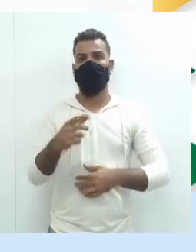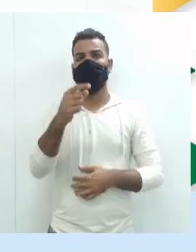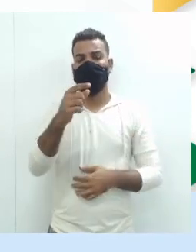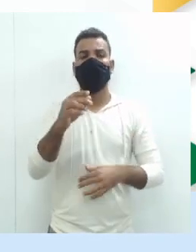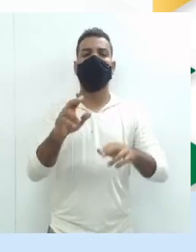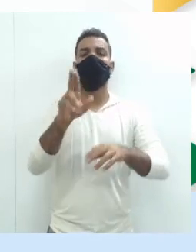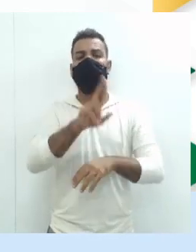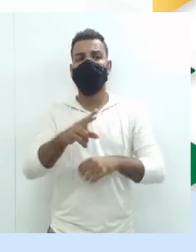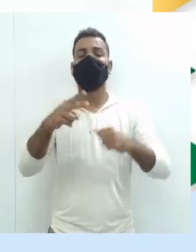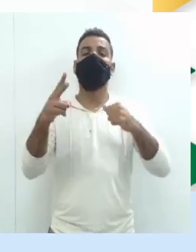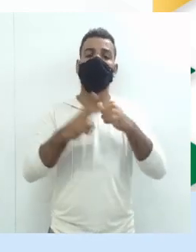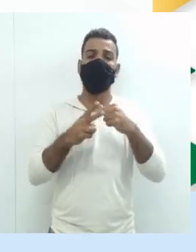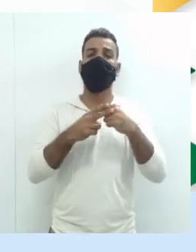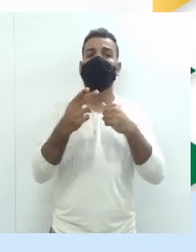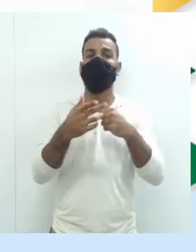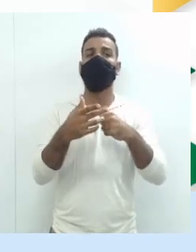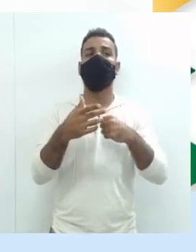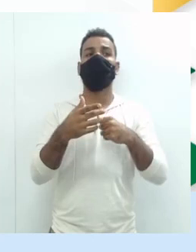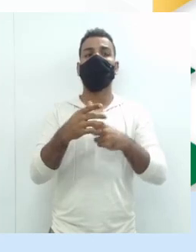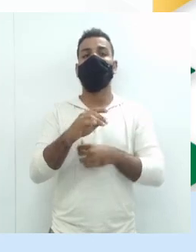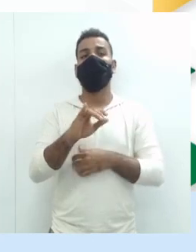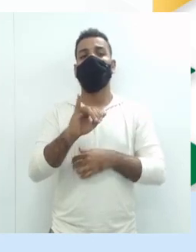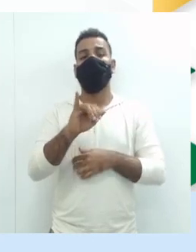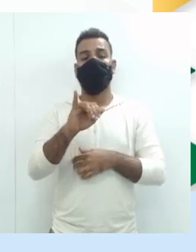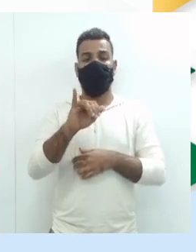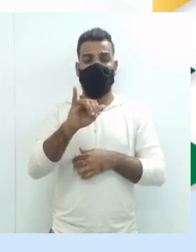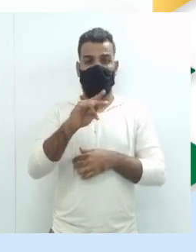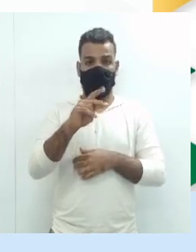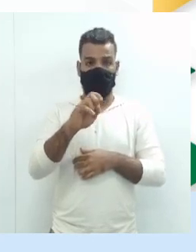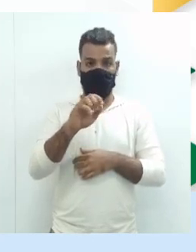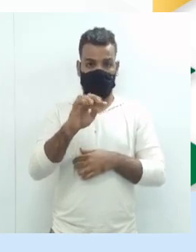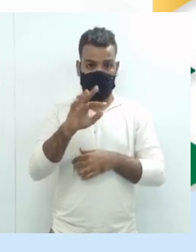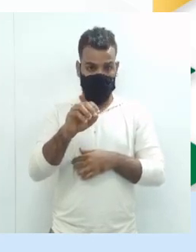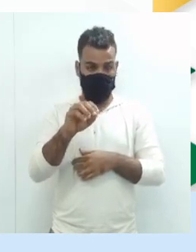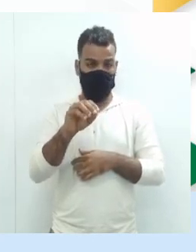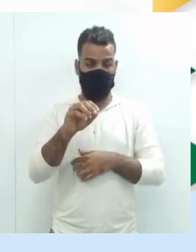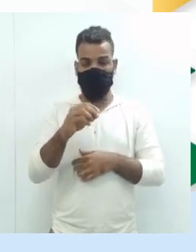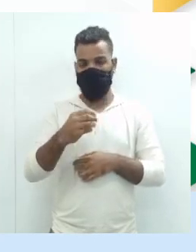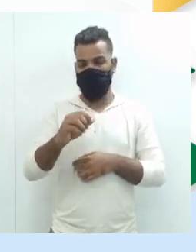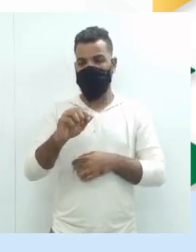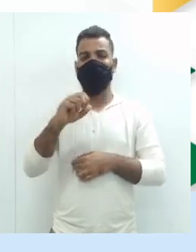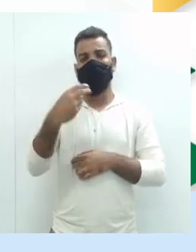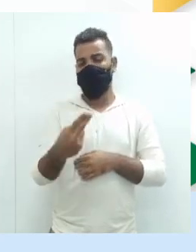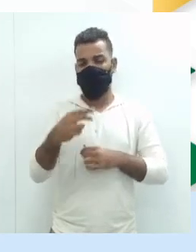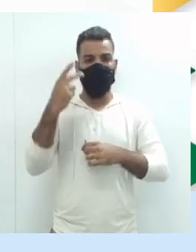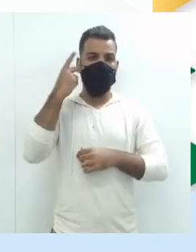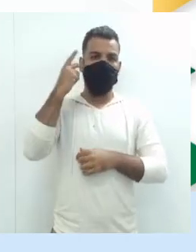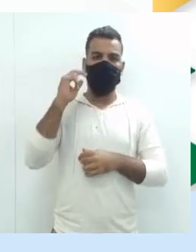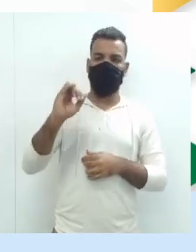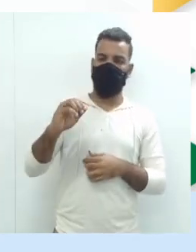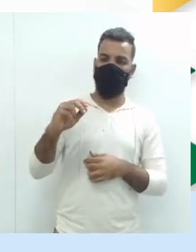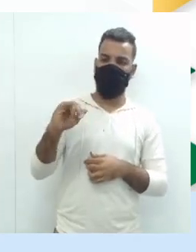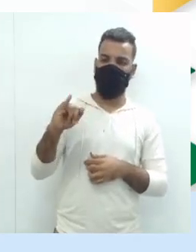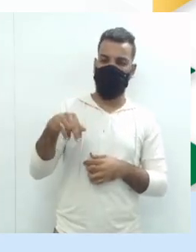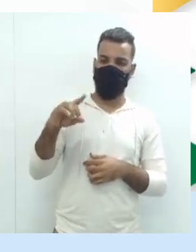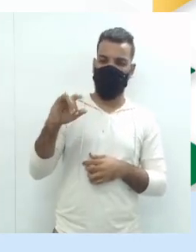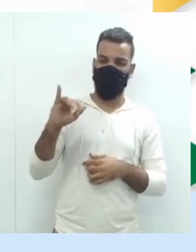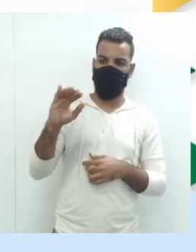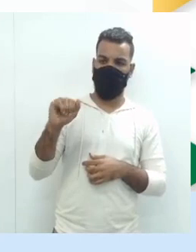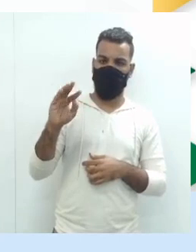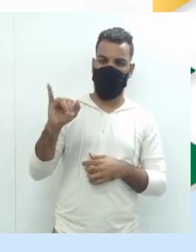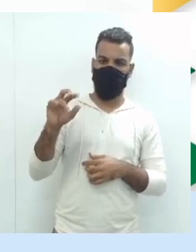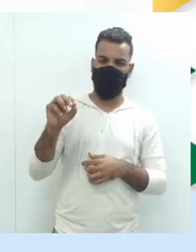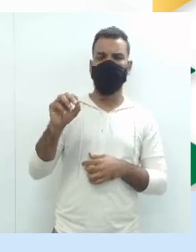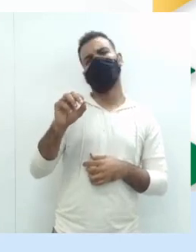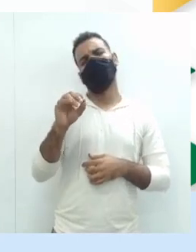utilizados verbos no modo imperativo ou também no presente do indicativo, tá? Então, vou dar um exemplo